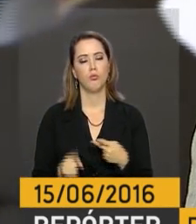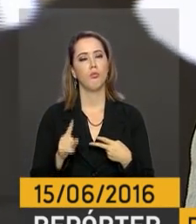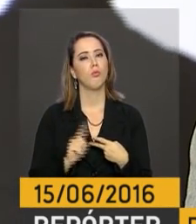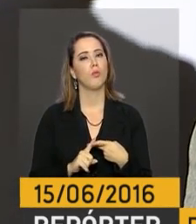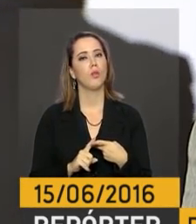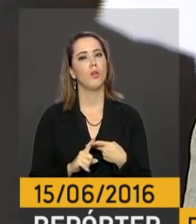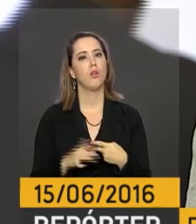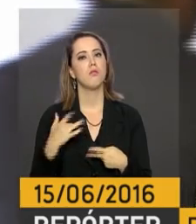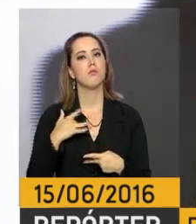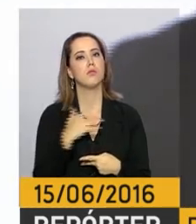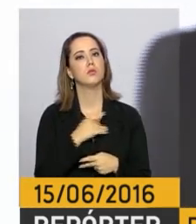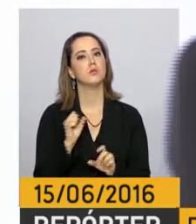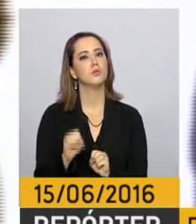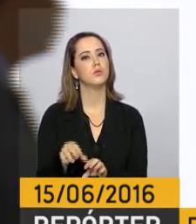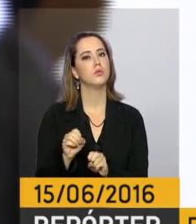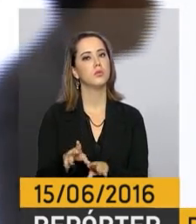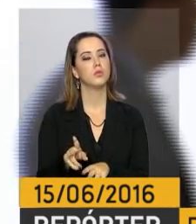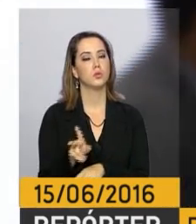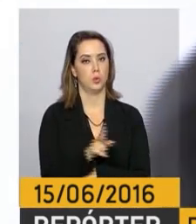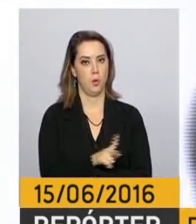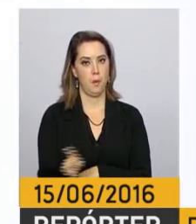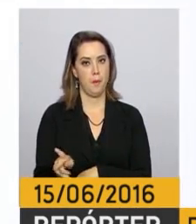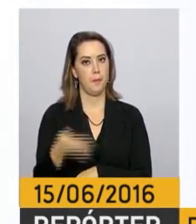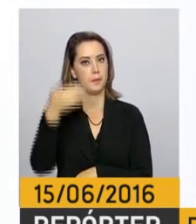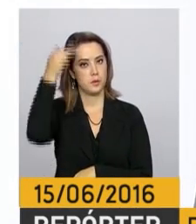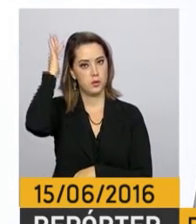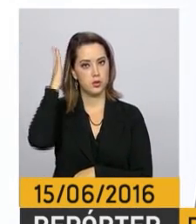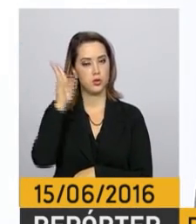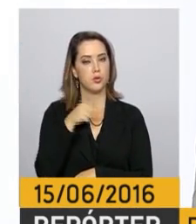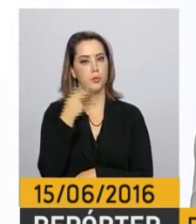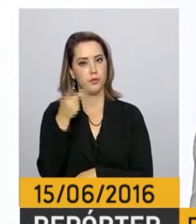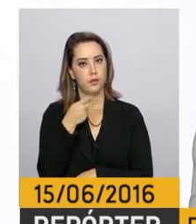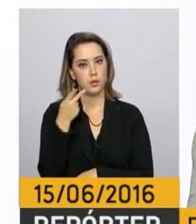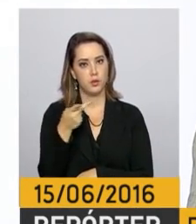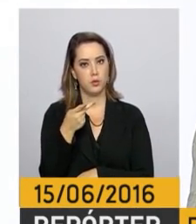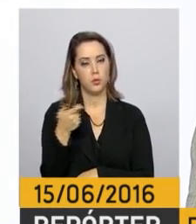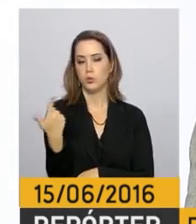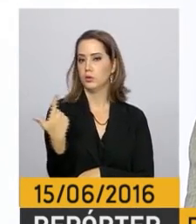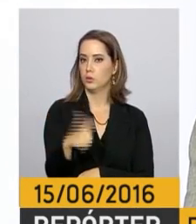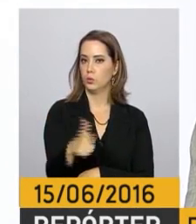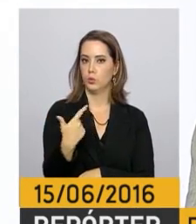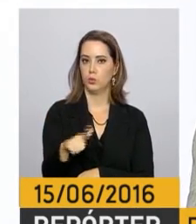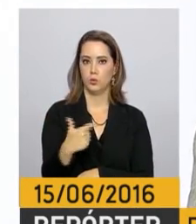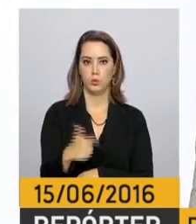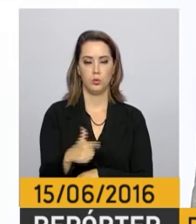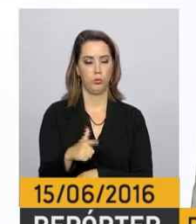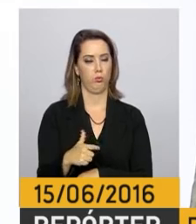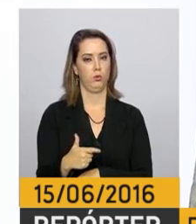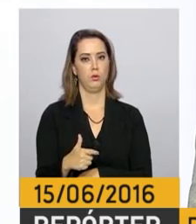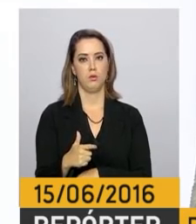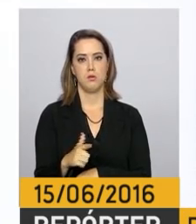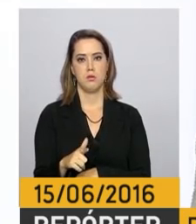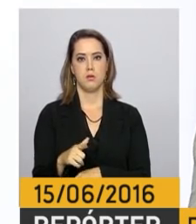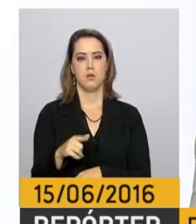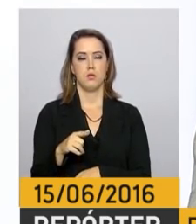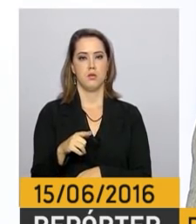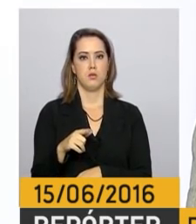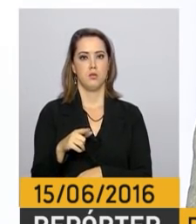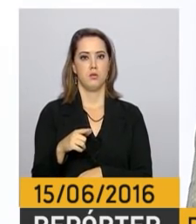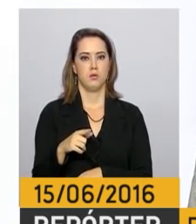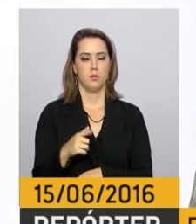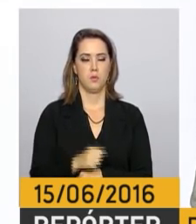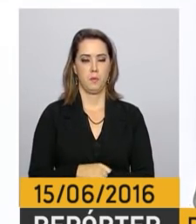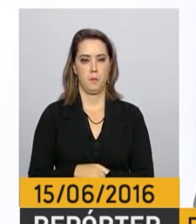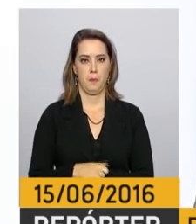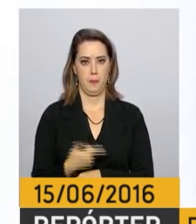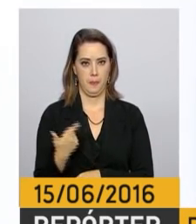educação, explicasse porque o presidente Temer disse aqui no Planalto que não haveria desindexação dos desindexação,